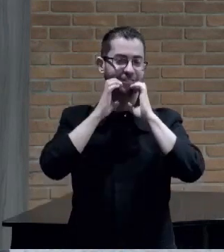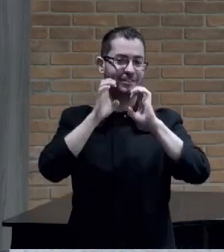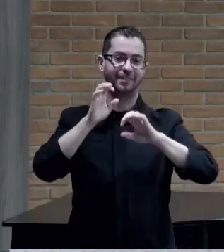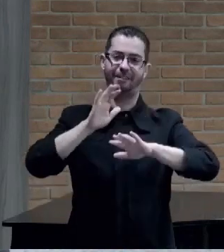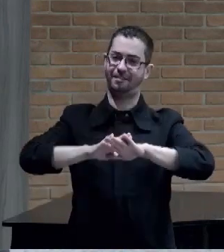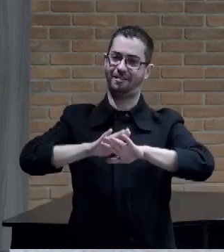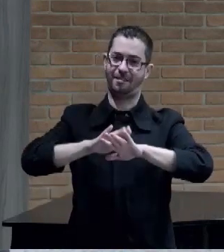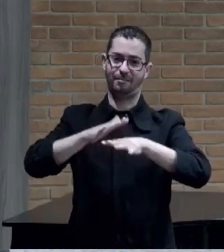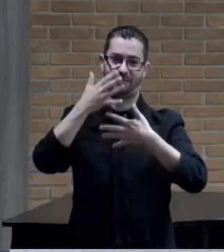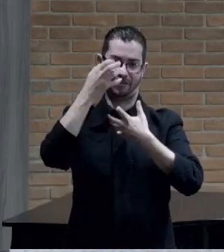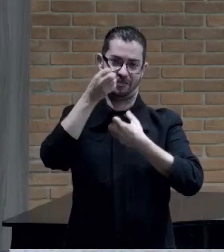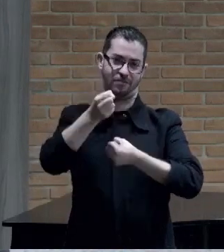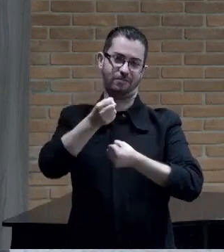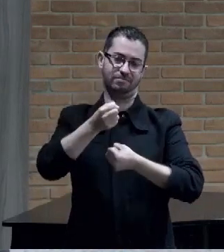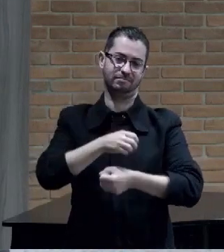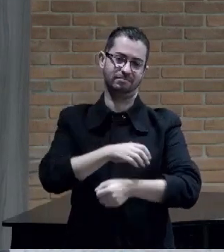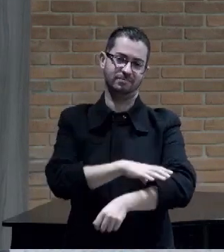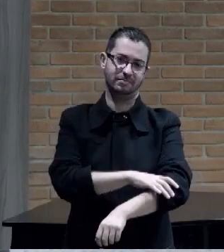isso.